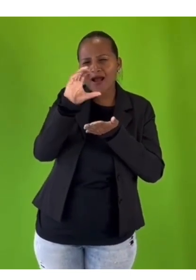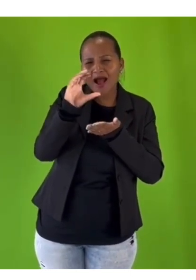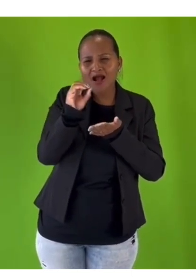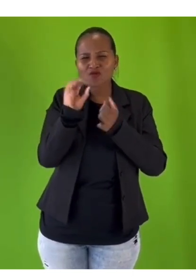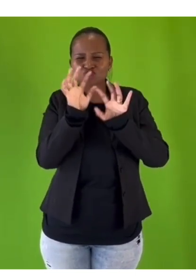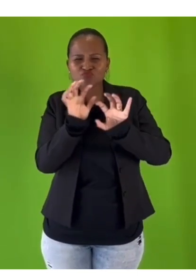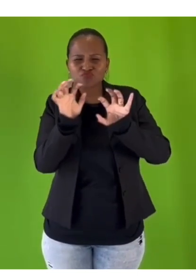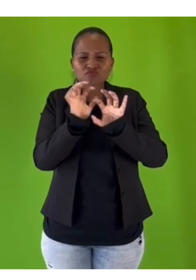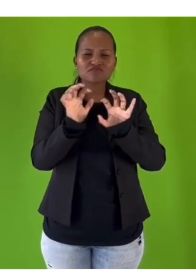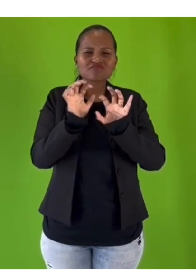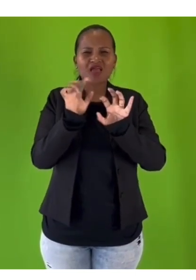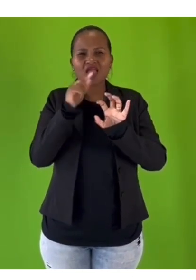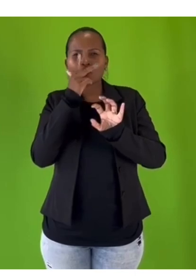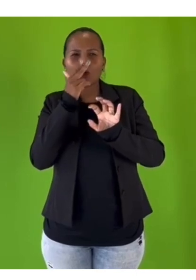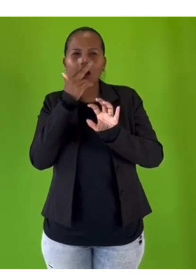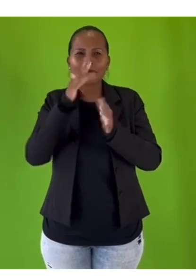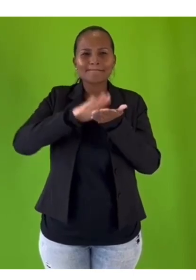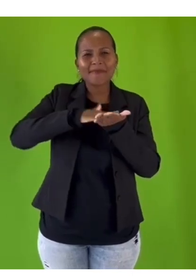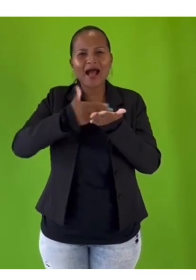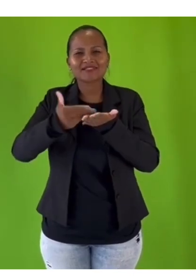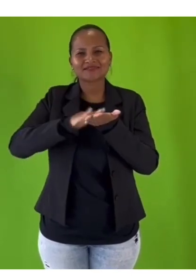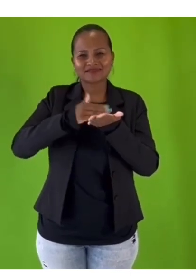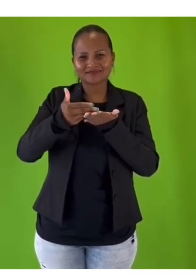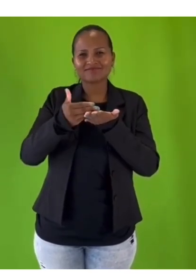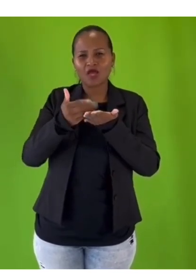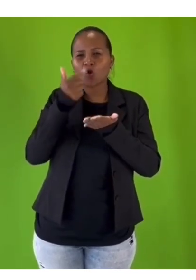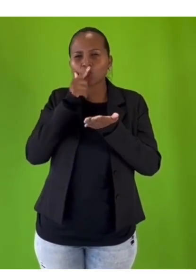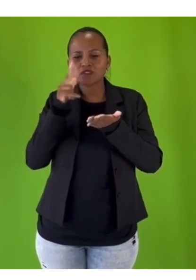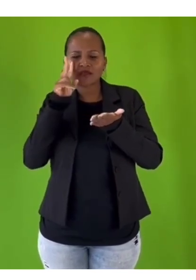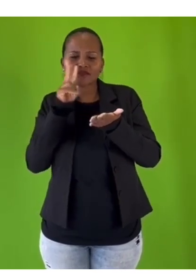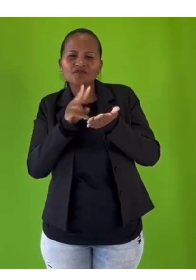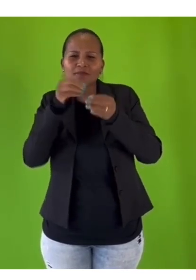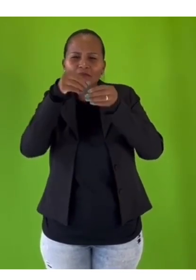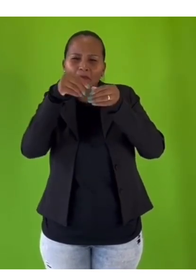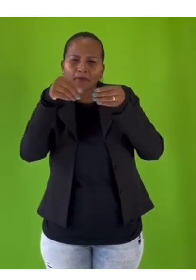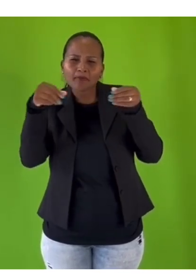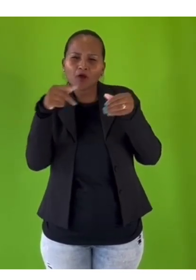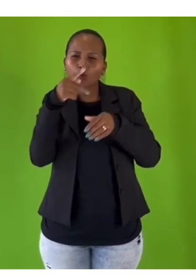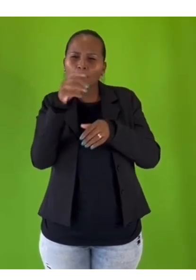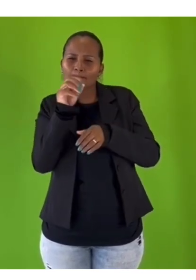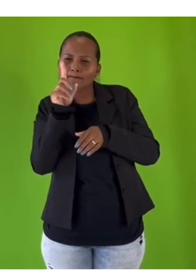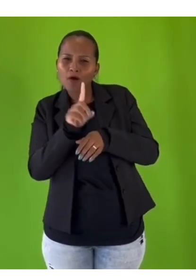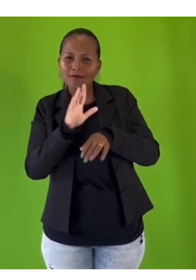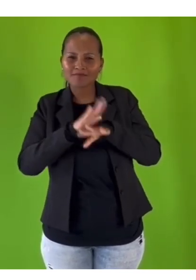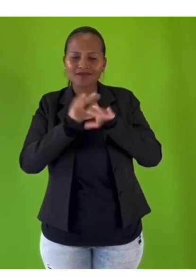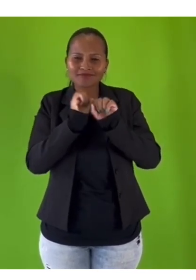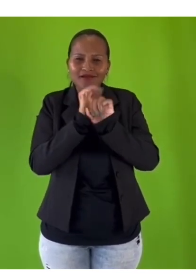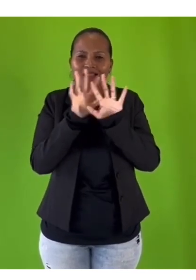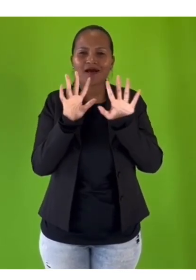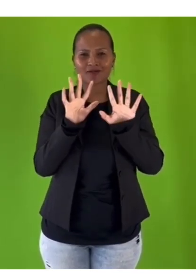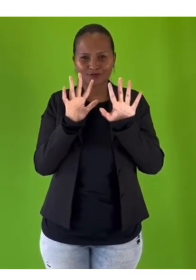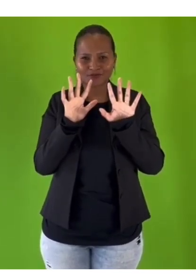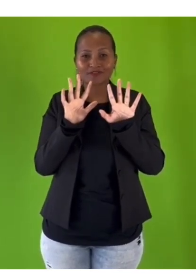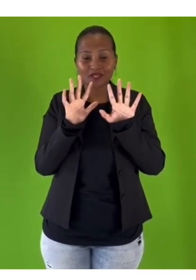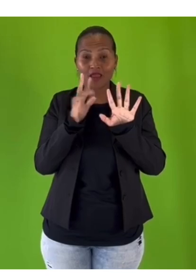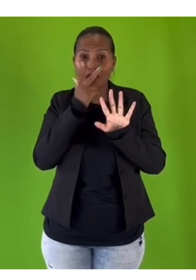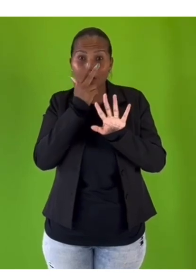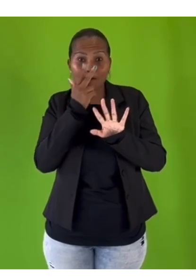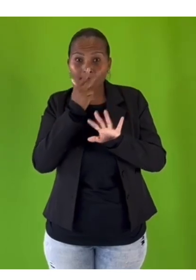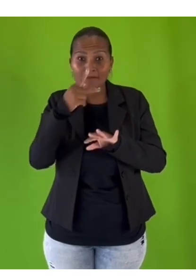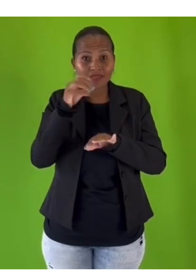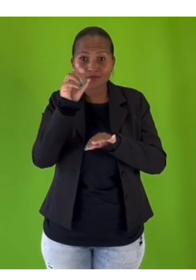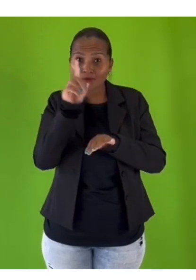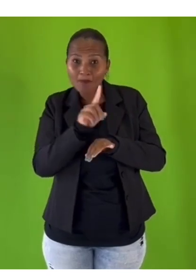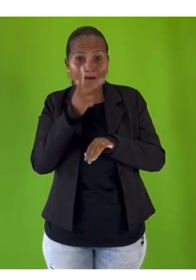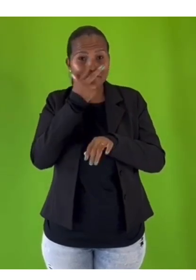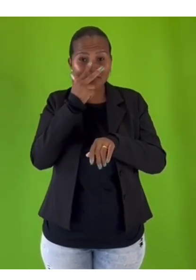opaco, a gente consegue ver. É quase que uma pasta, né? E a gente consegue ver, assim, a granometria do pó com mais definição, com mais clareza.